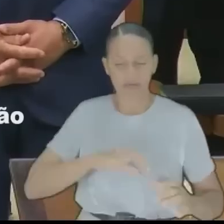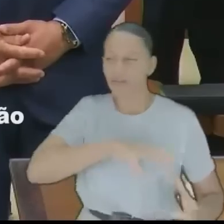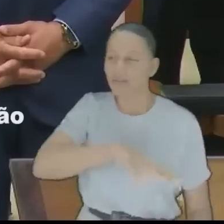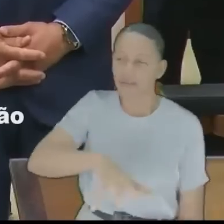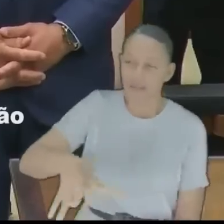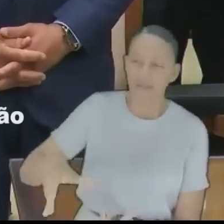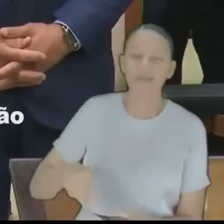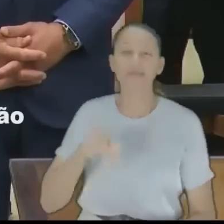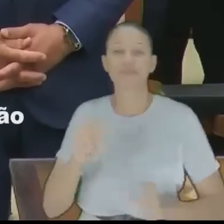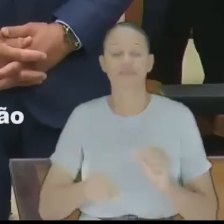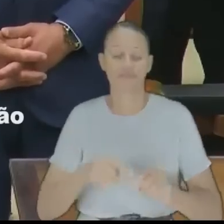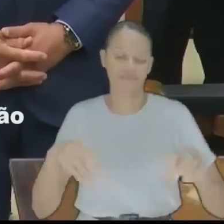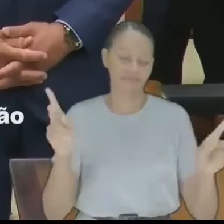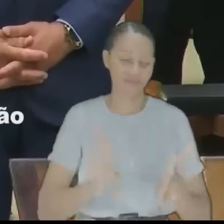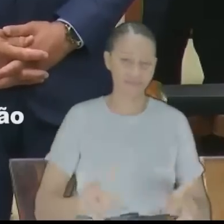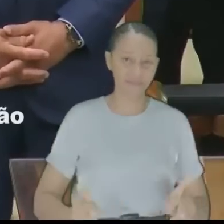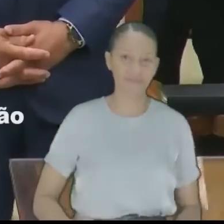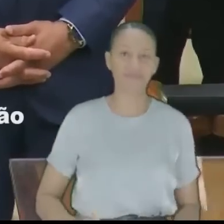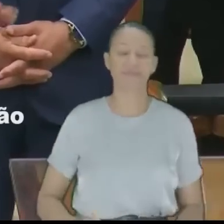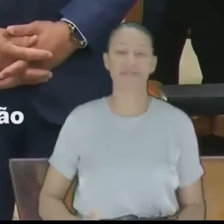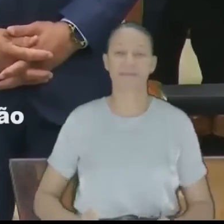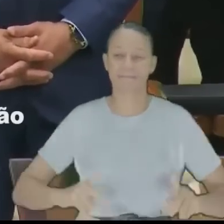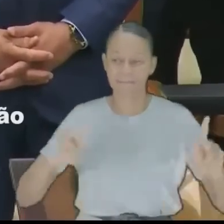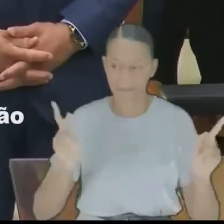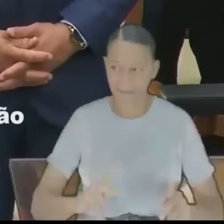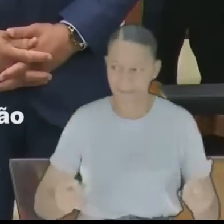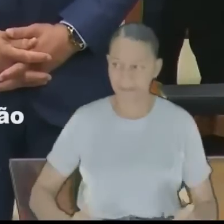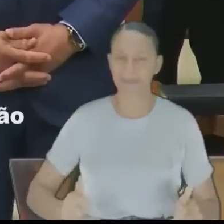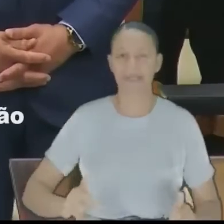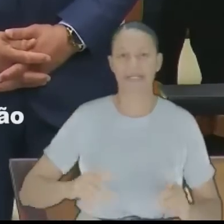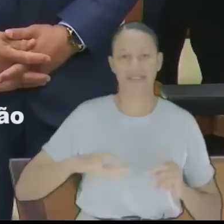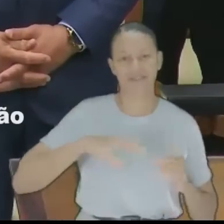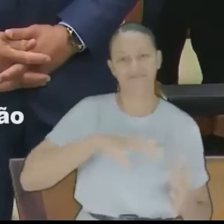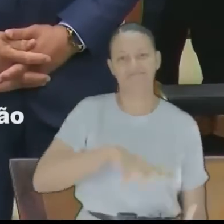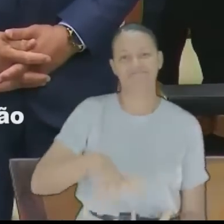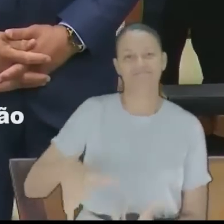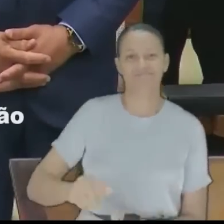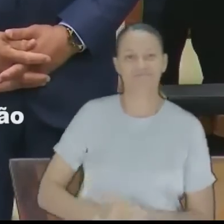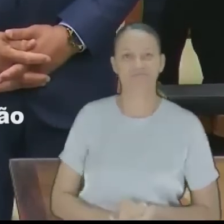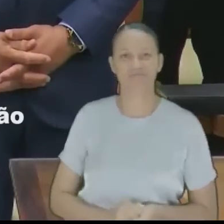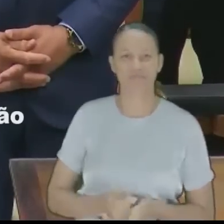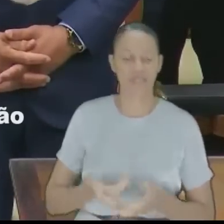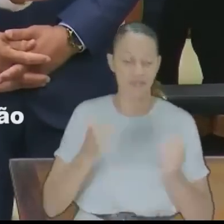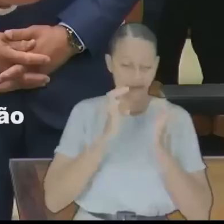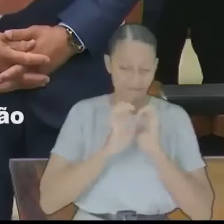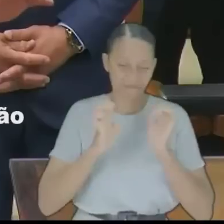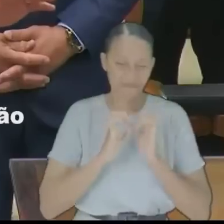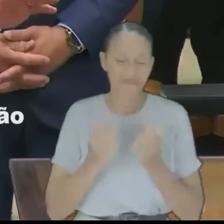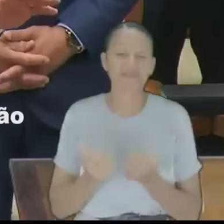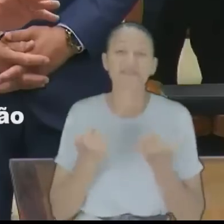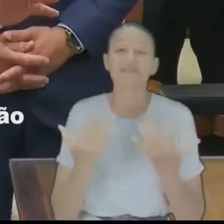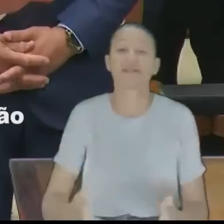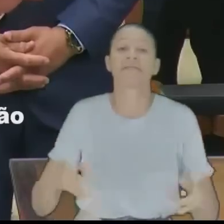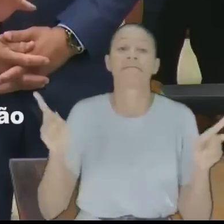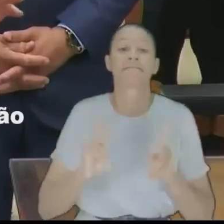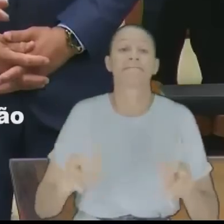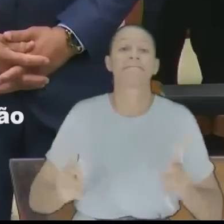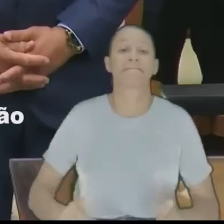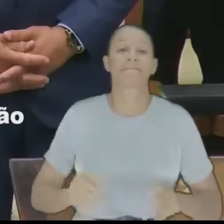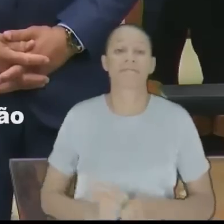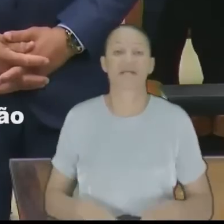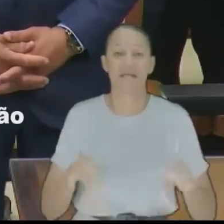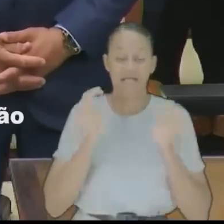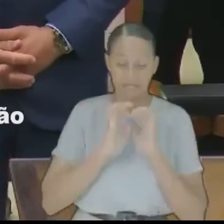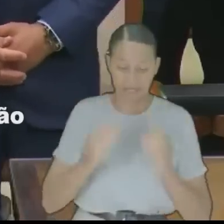quê? Paz. Paz na terra. O Evangelho trouxe a paz. O Evangelho